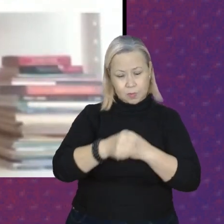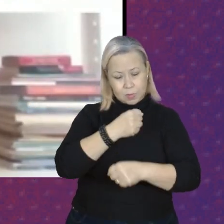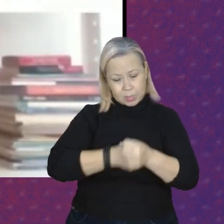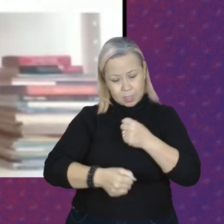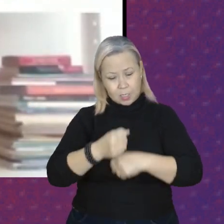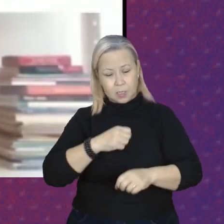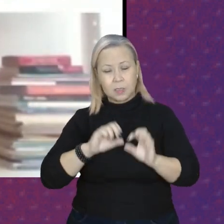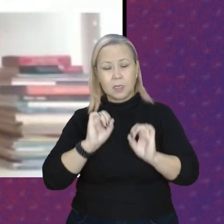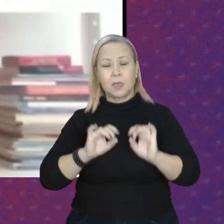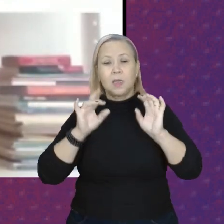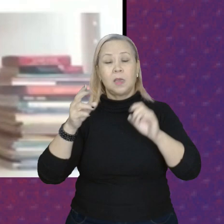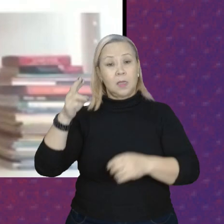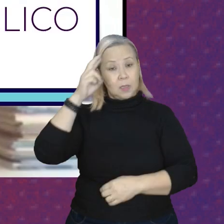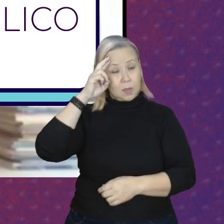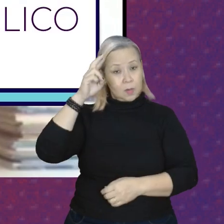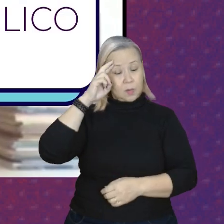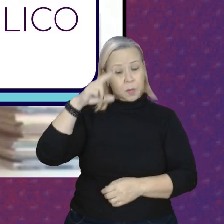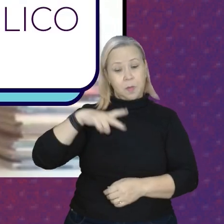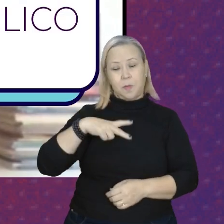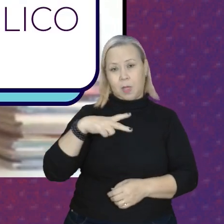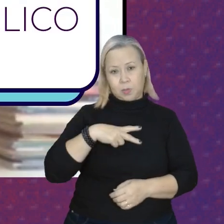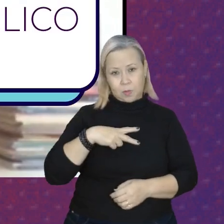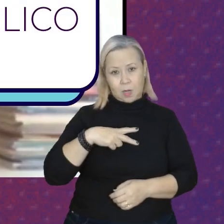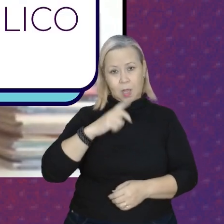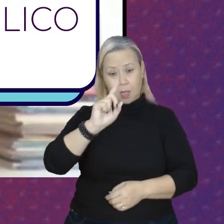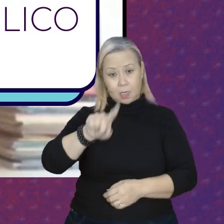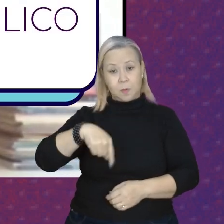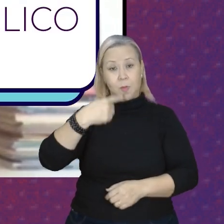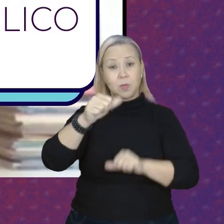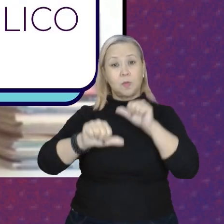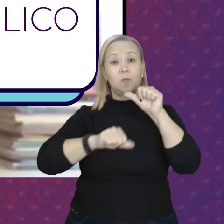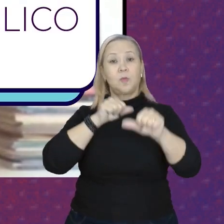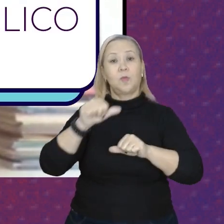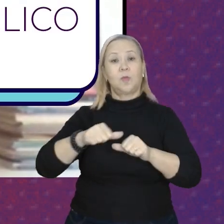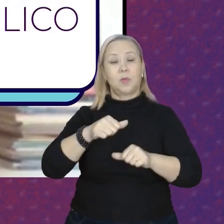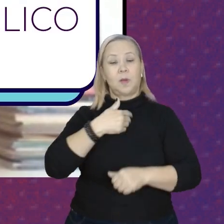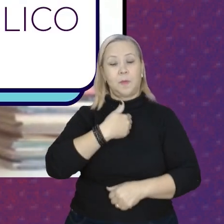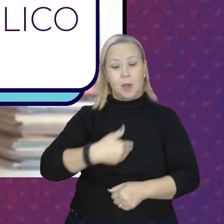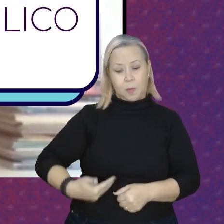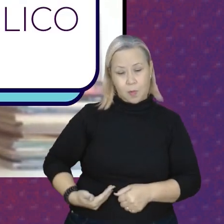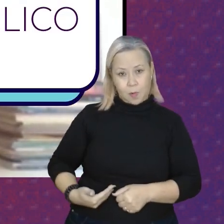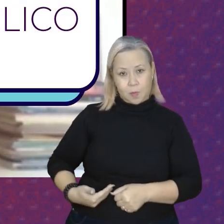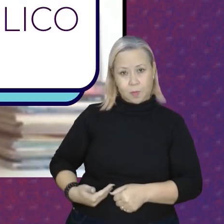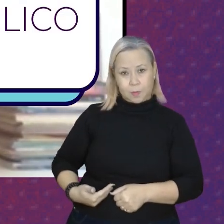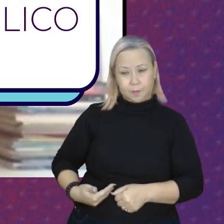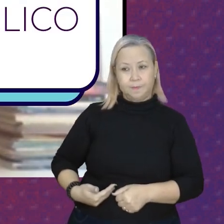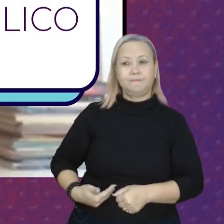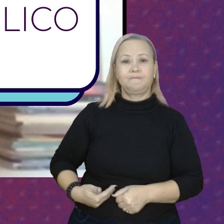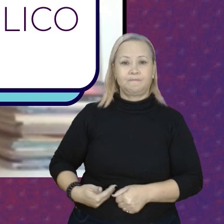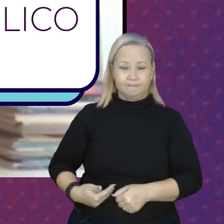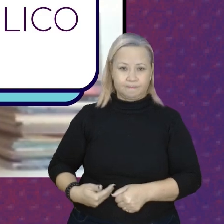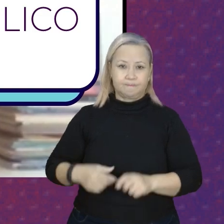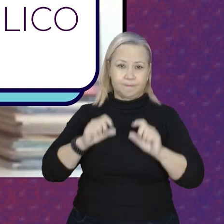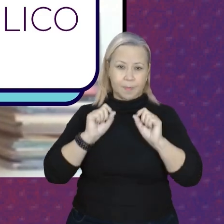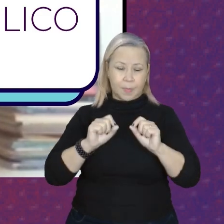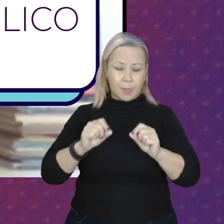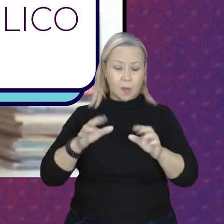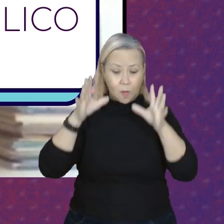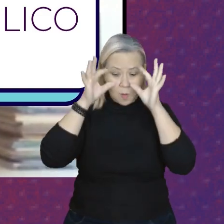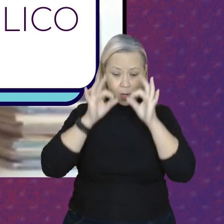exclusivo e privado da família para o domínio público, compatíveis com uma atenção maior ou